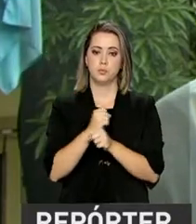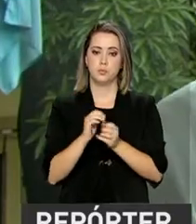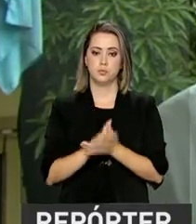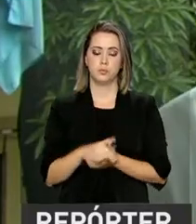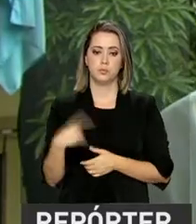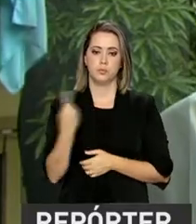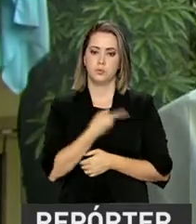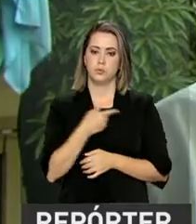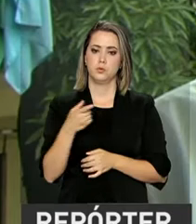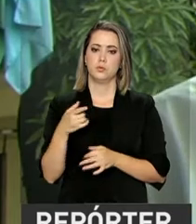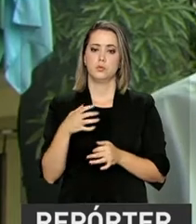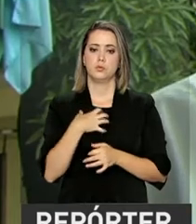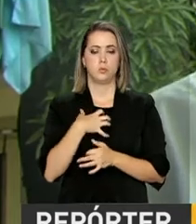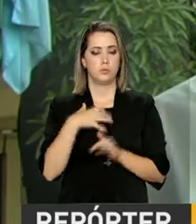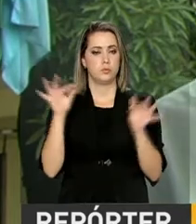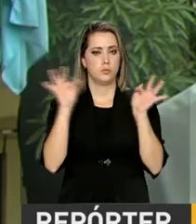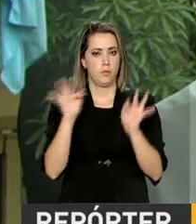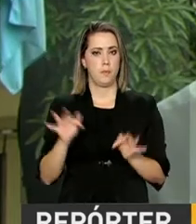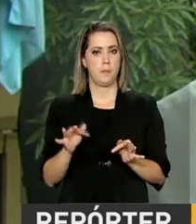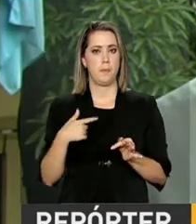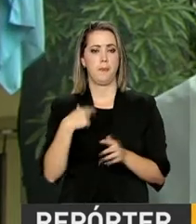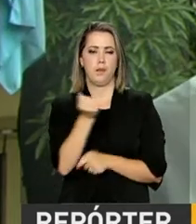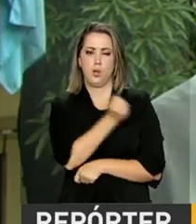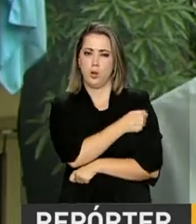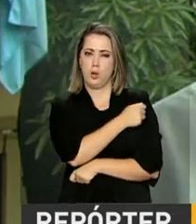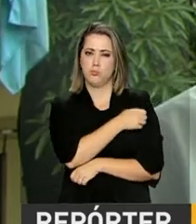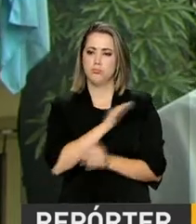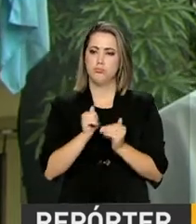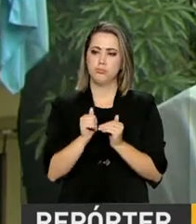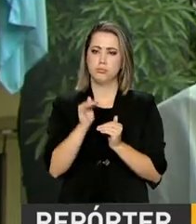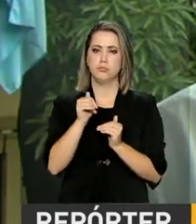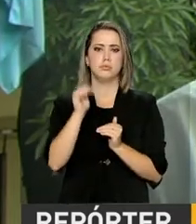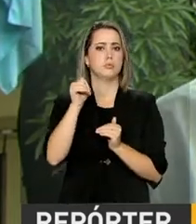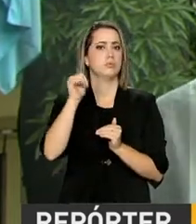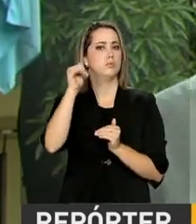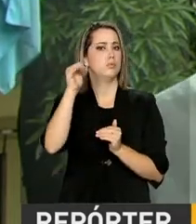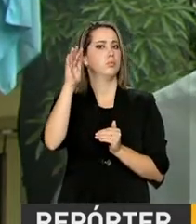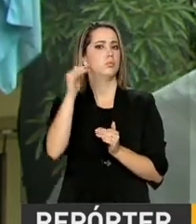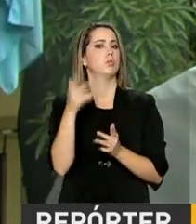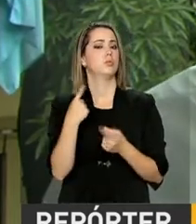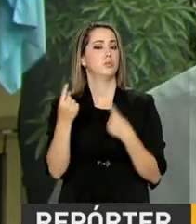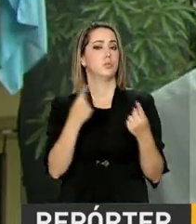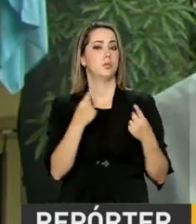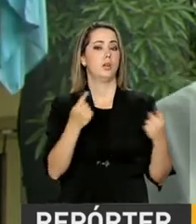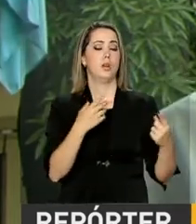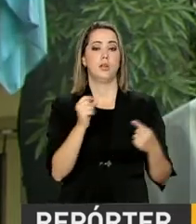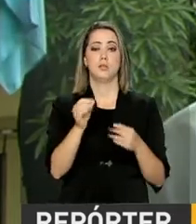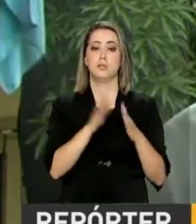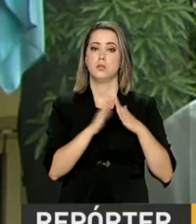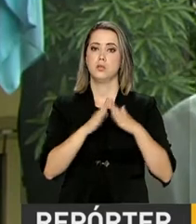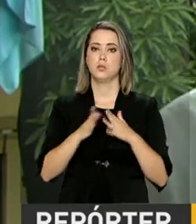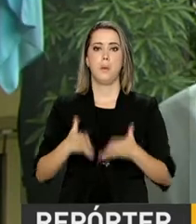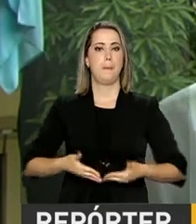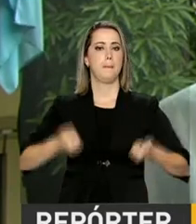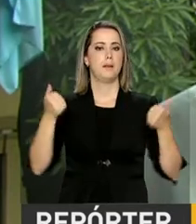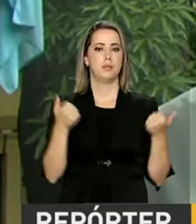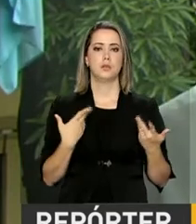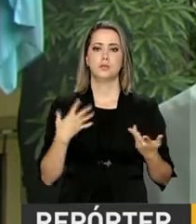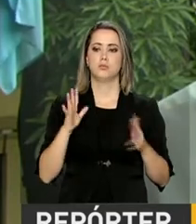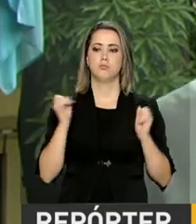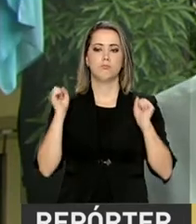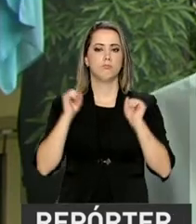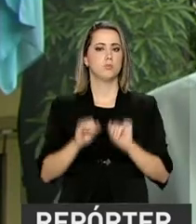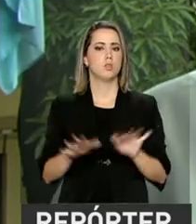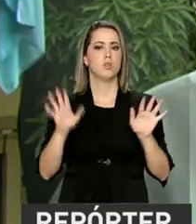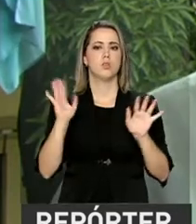muito feliz em ver que o número de alunos por escola vai crescendo a cada ano, ou seja, a Olimpíada contagia os alunos. De modo que estamos chegando